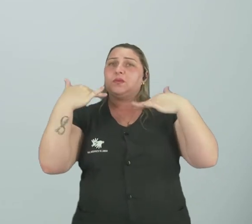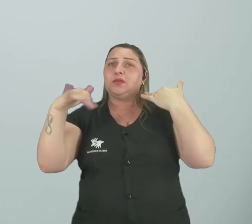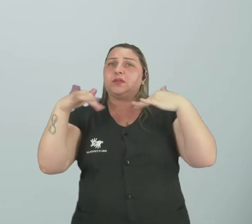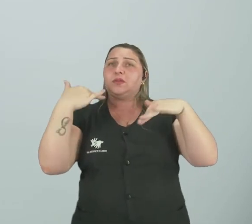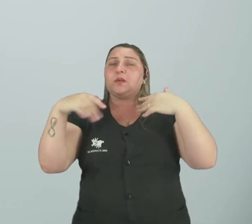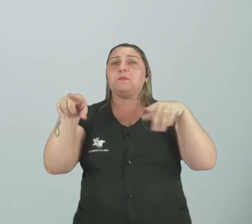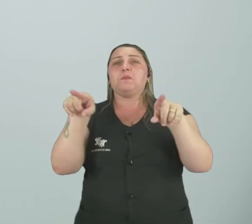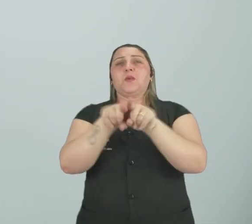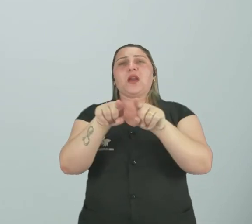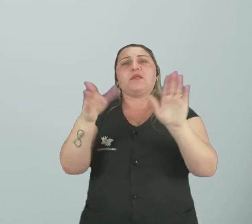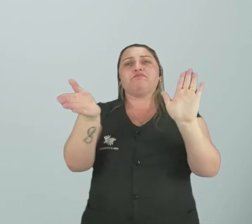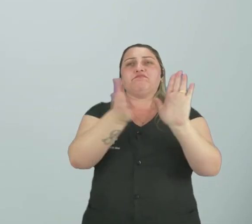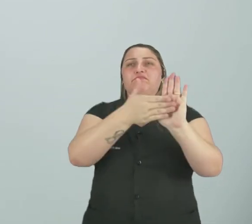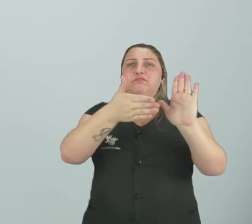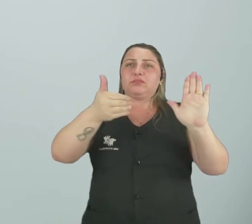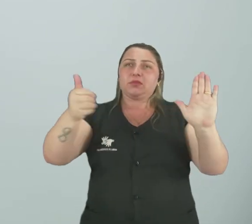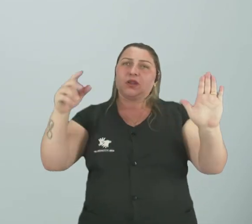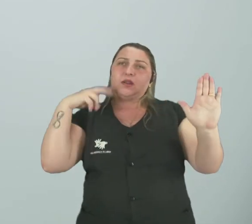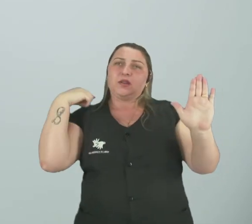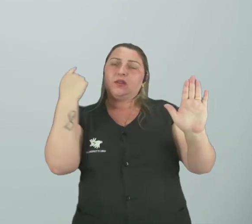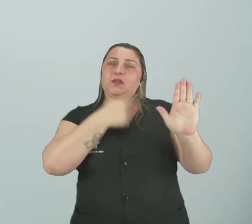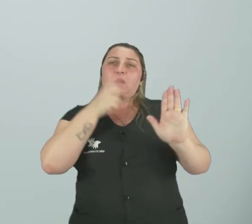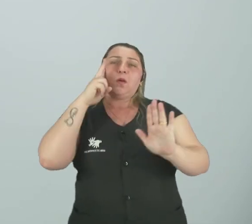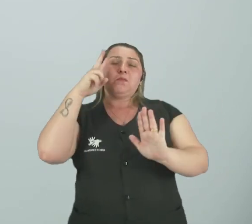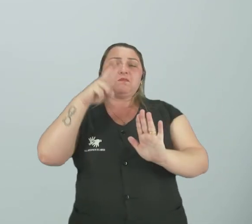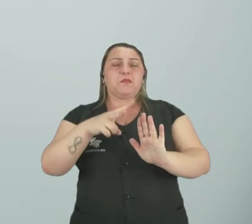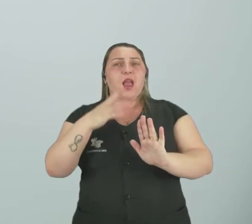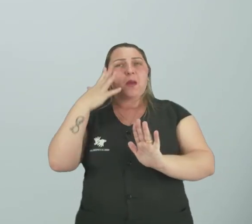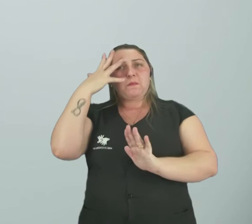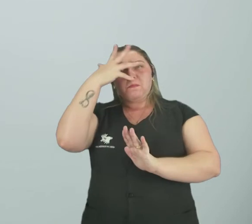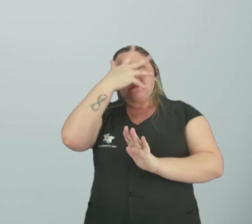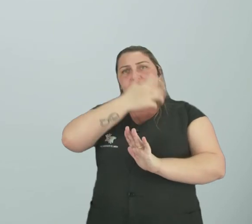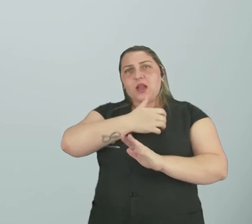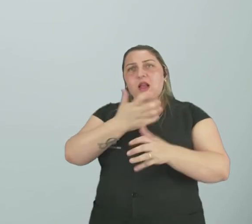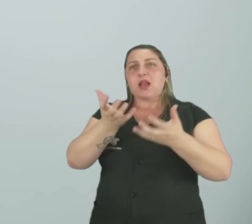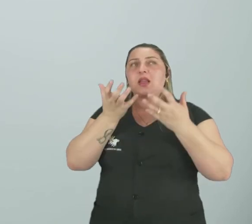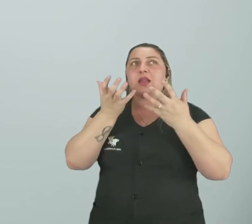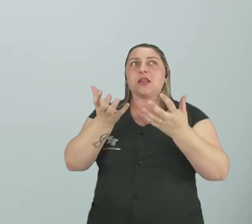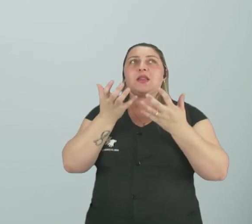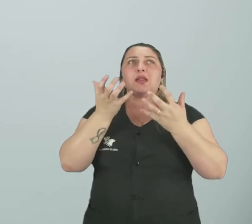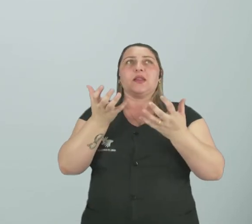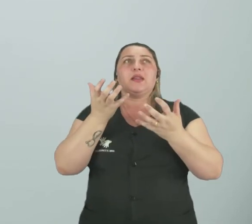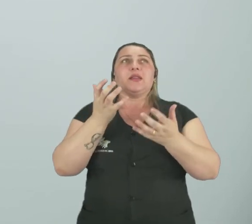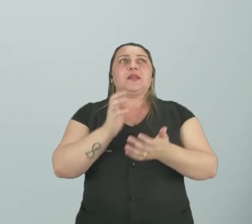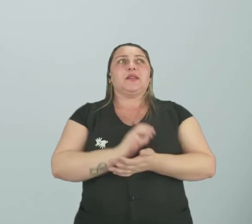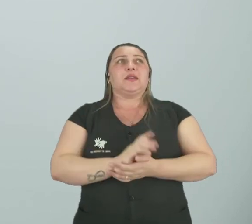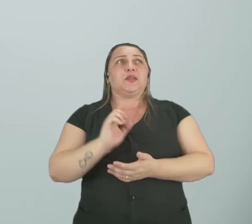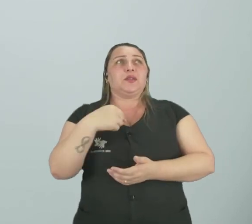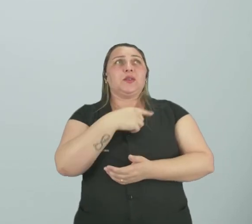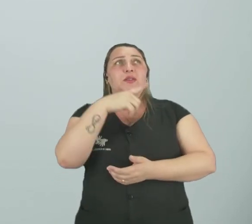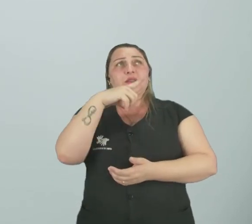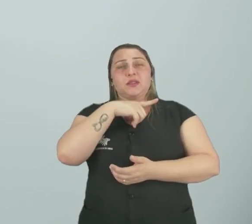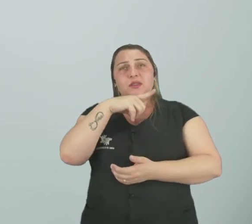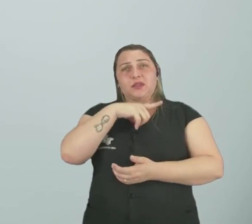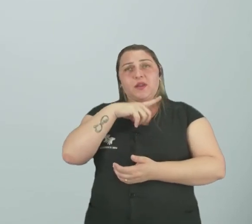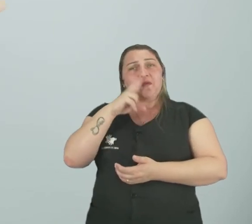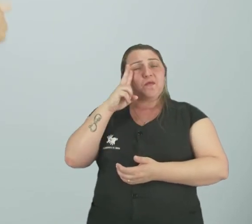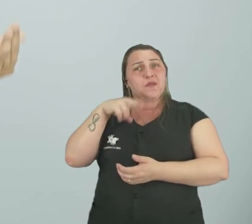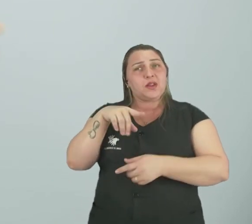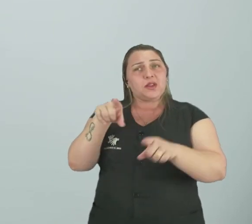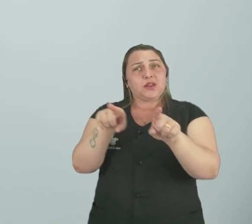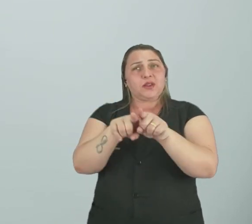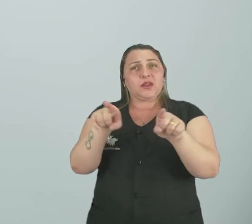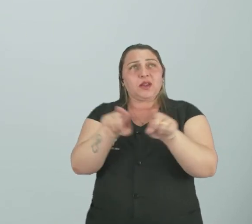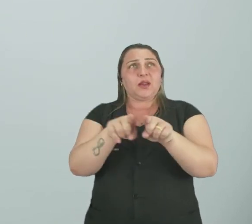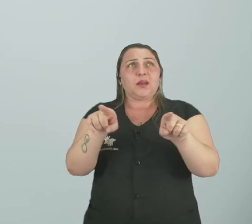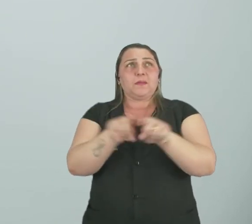é totalmente estético quando a gente olha, a gente acha bonito, a gente quer executar, né? E a gente vê também